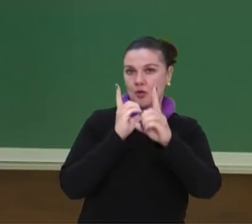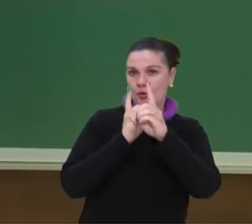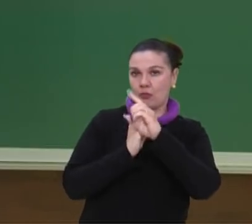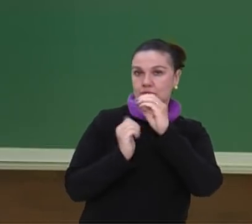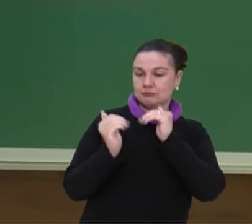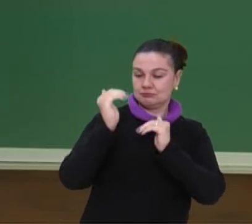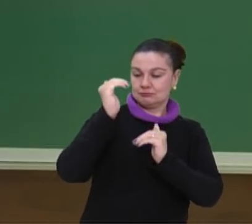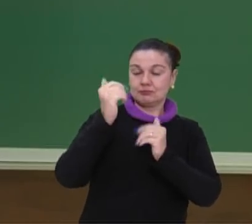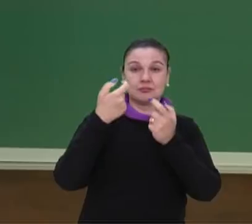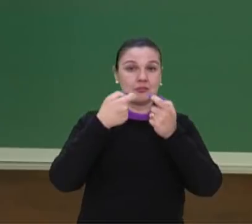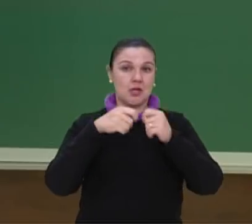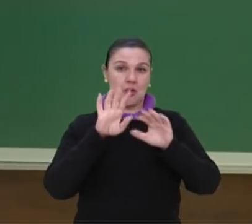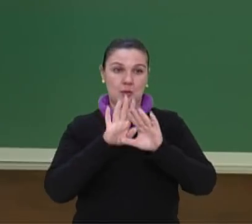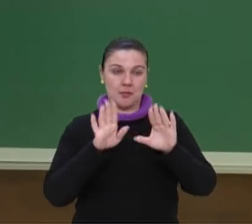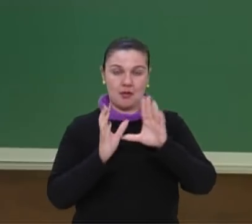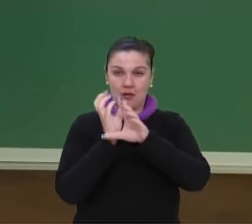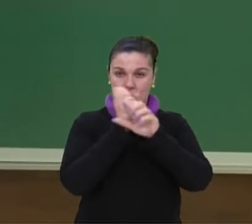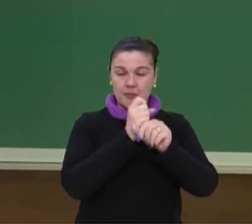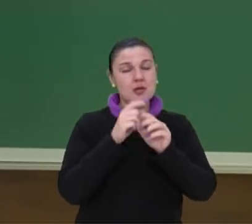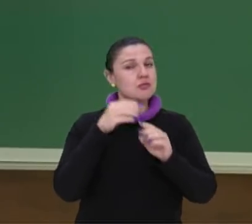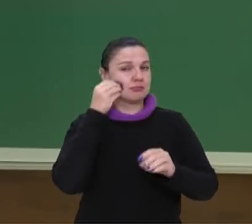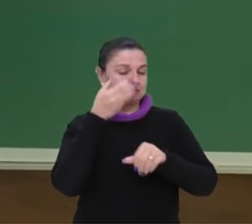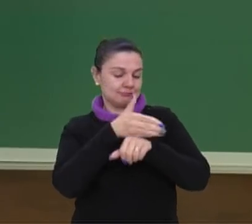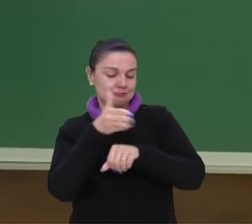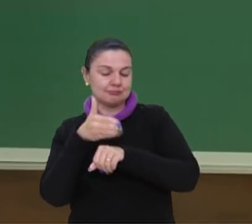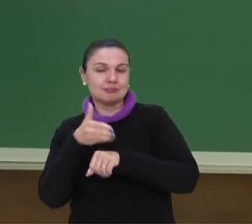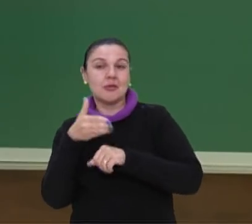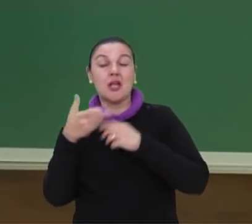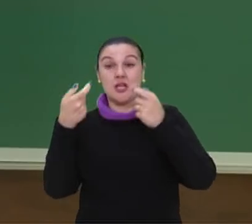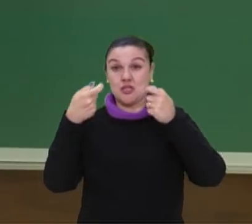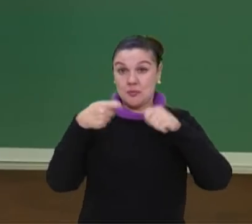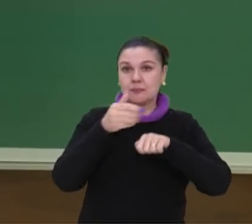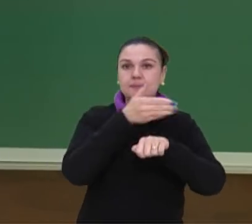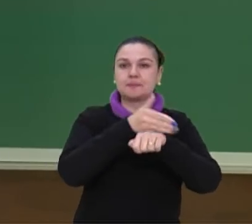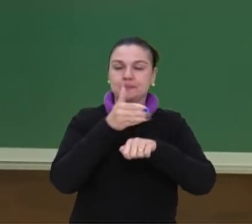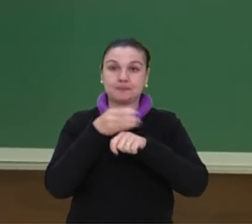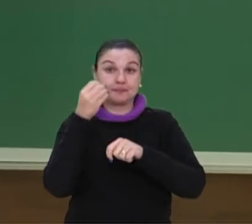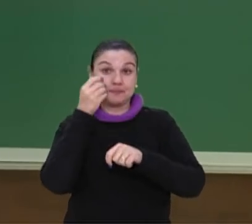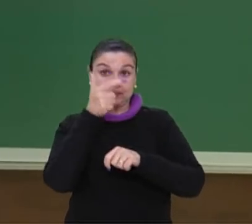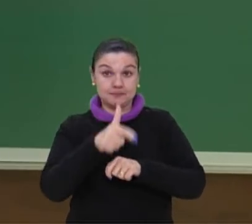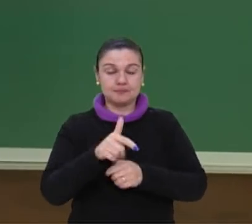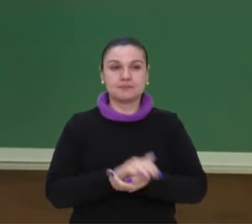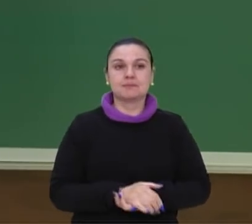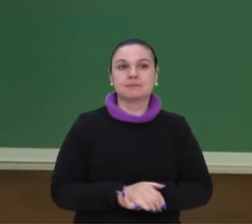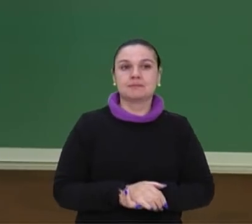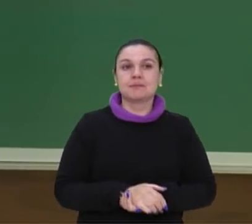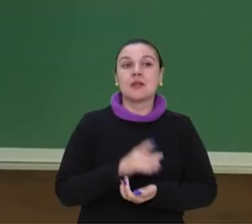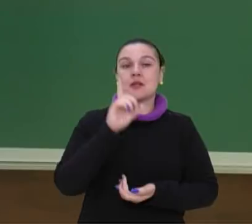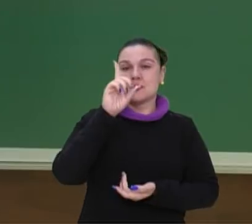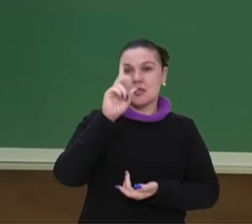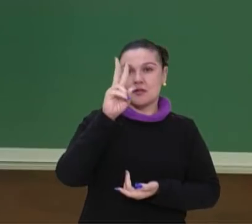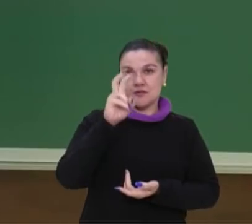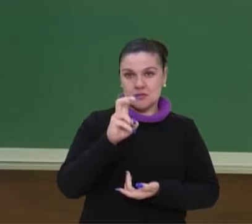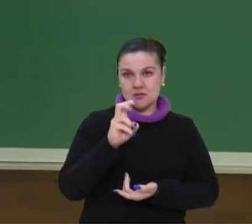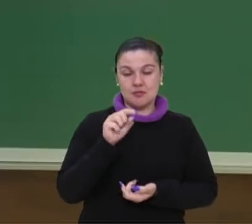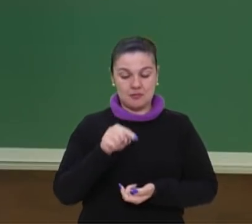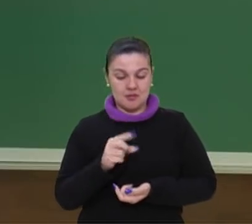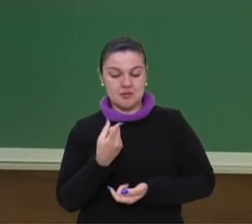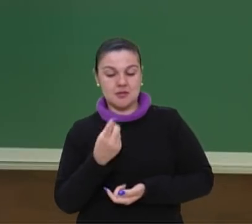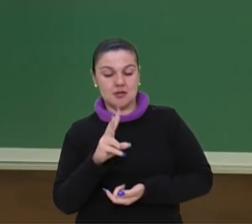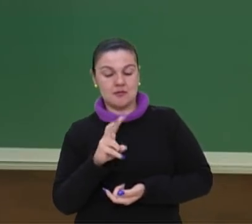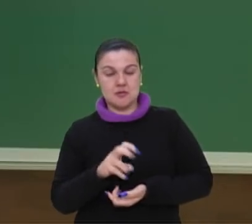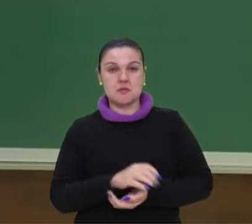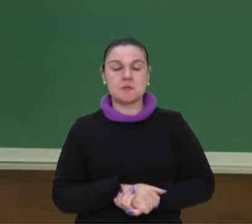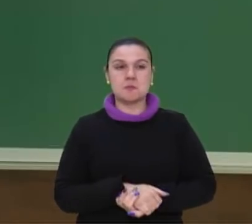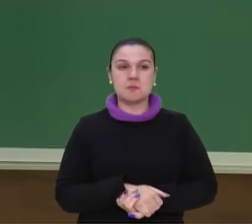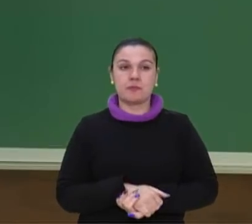não precisa nem calcular o outro, mas aqui nós estamos praticando, nós devemos praticar, né? Então, aqui, 125 e 125